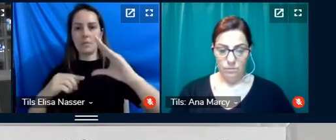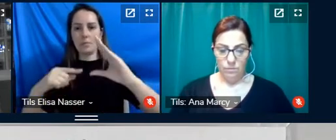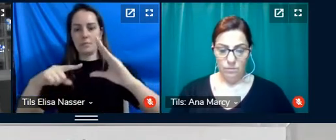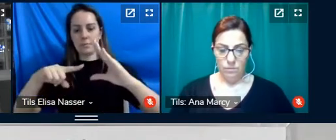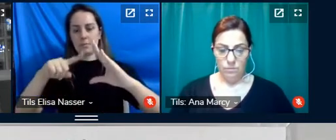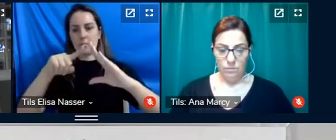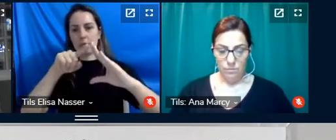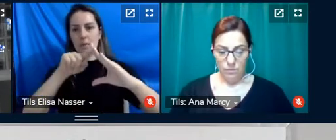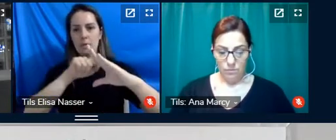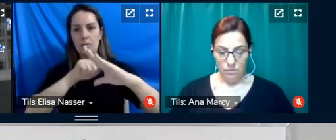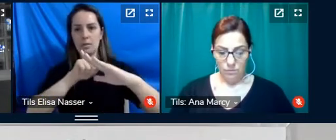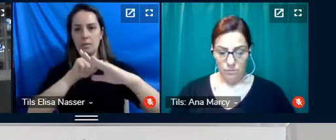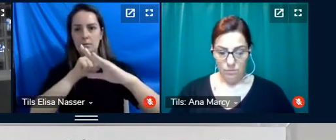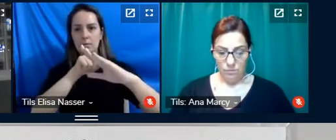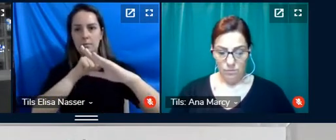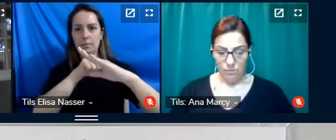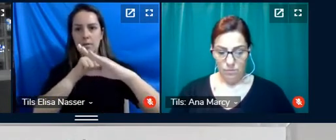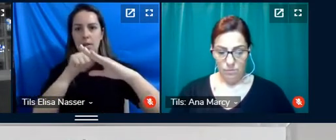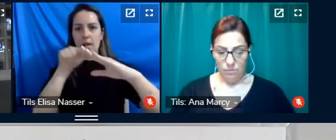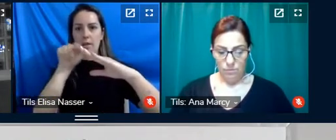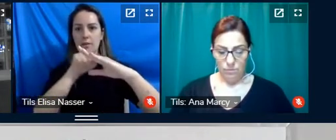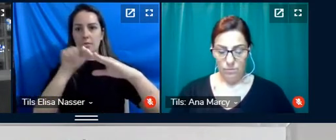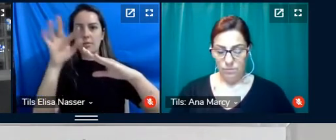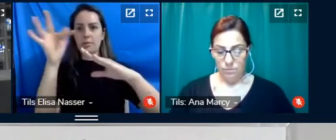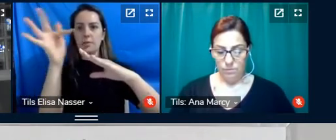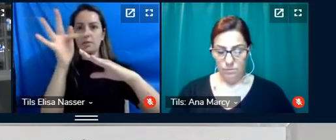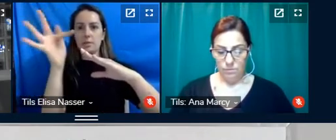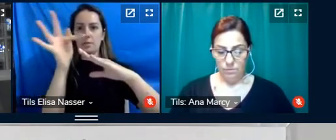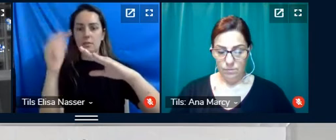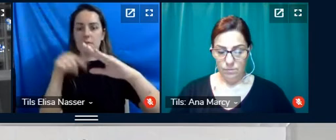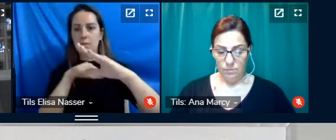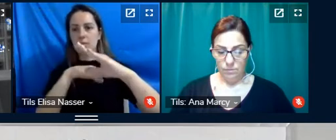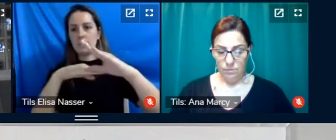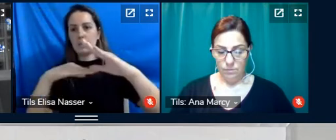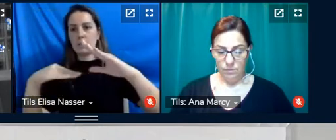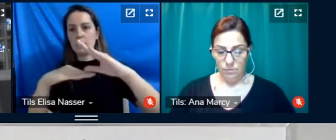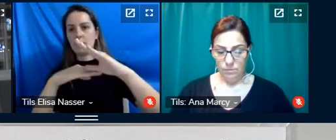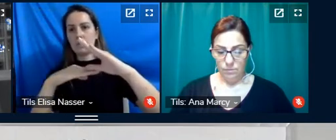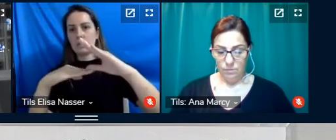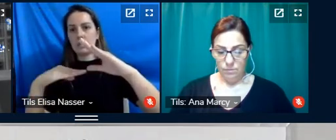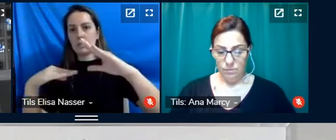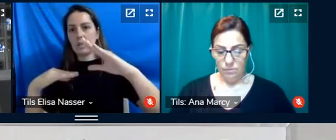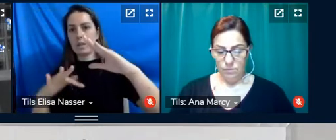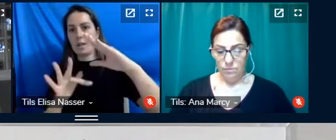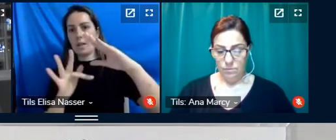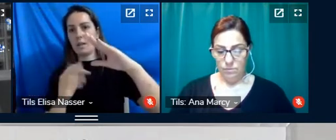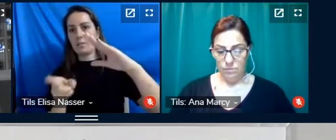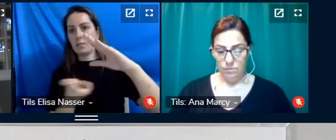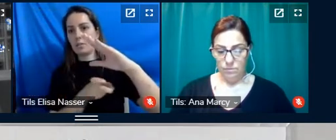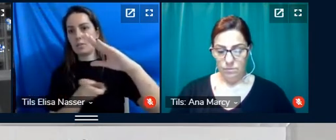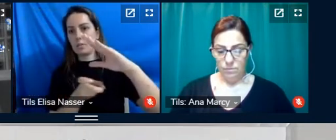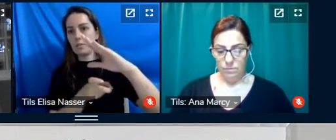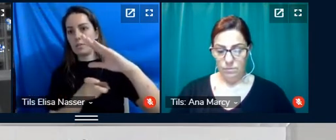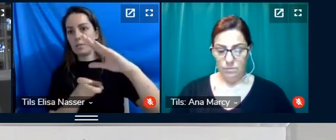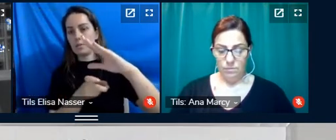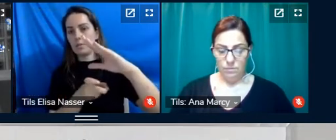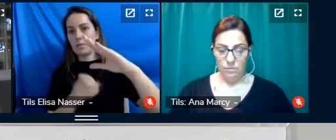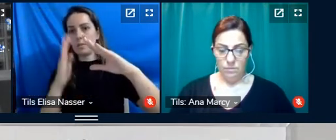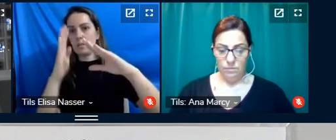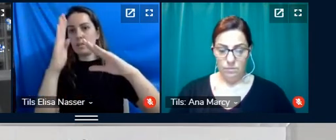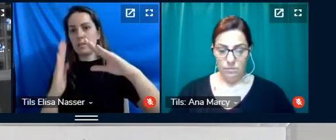a força Fx decomposta, e aqui está a força